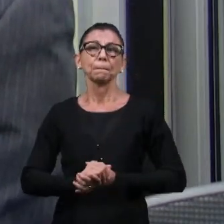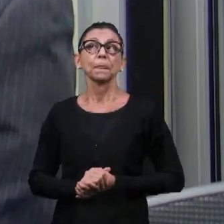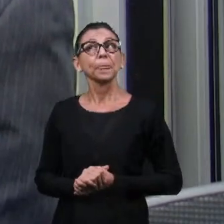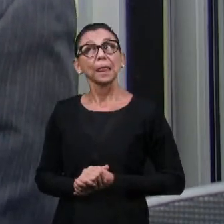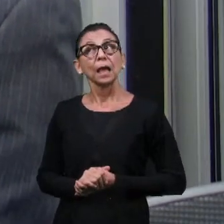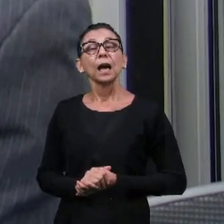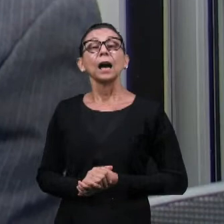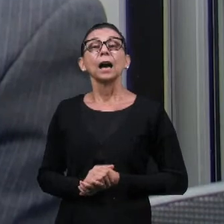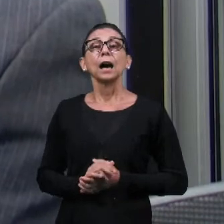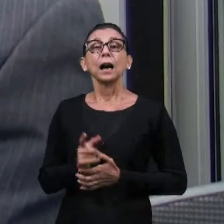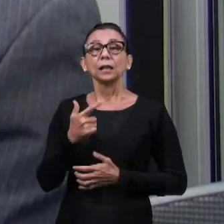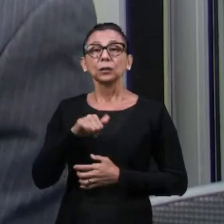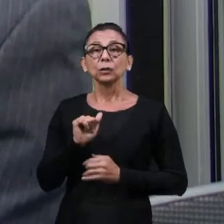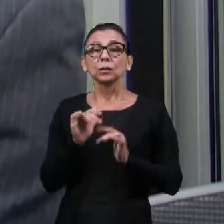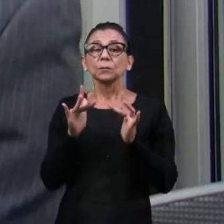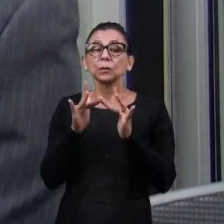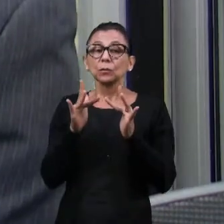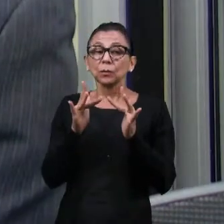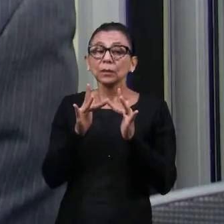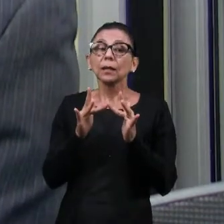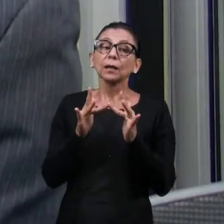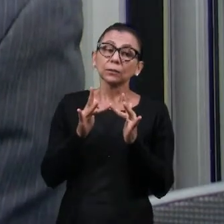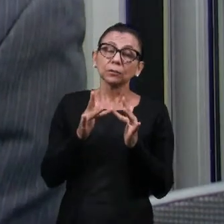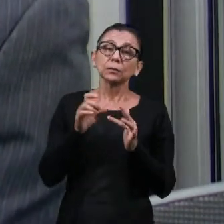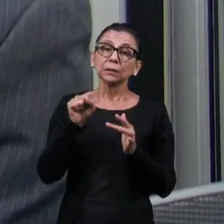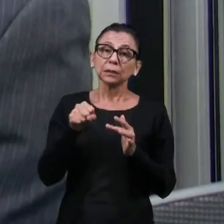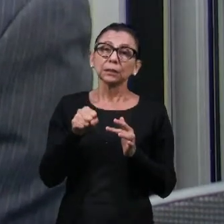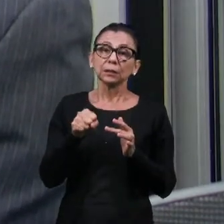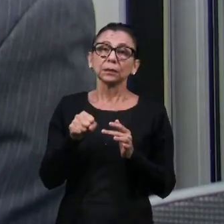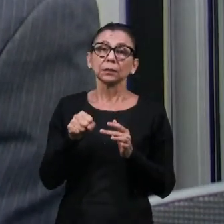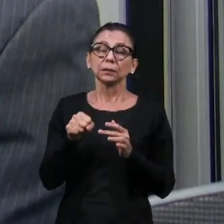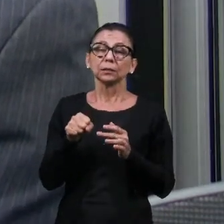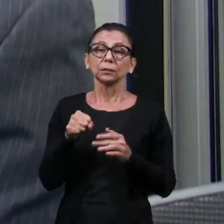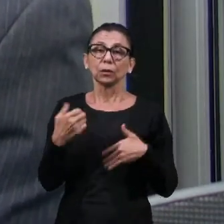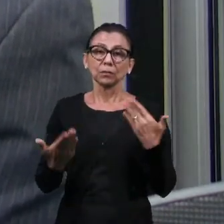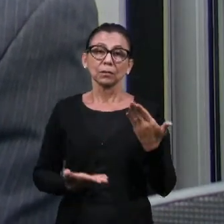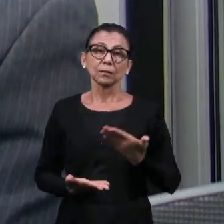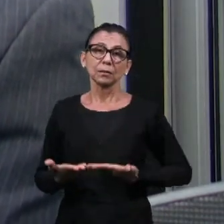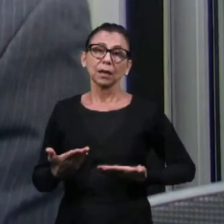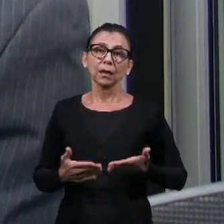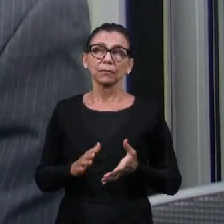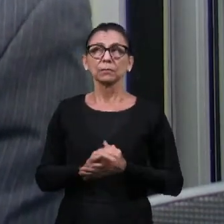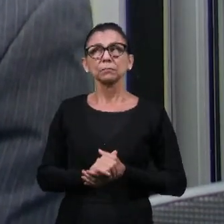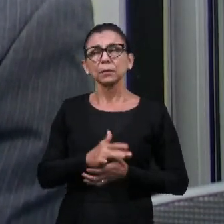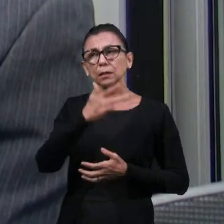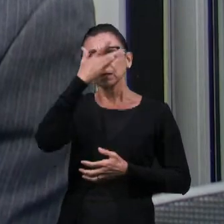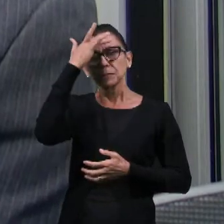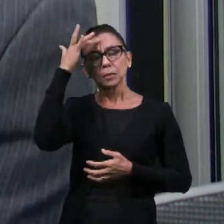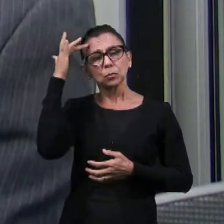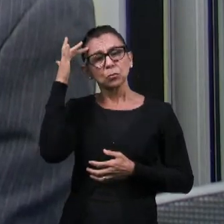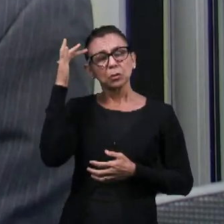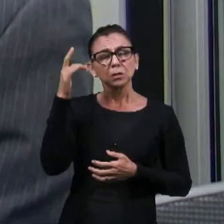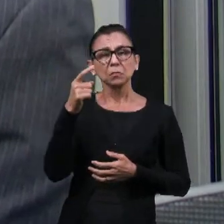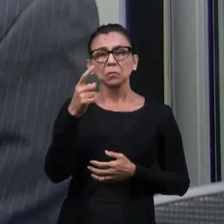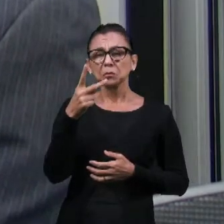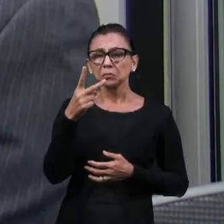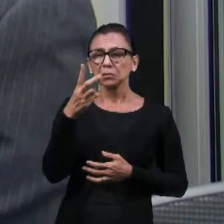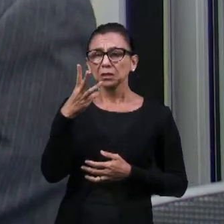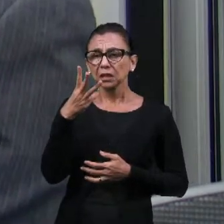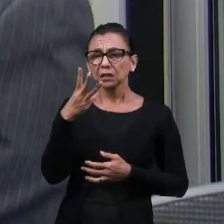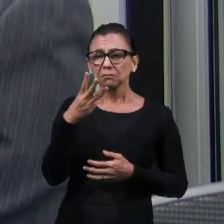ovelhas. Às vezes tem irmãos que nós visitamos 2, 3 vezes, mas não tínhamos tido ainda a oportunidade de